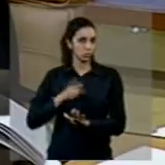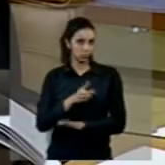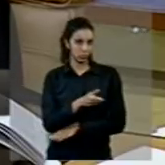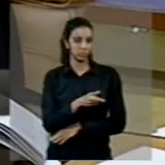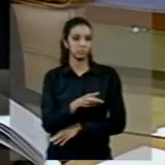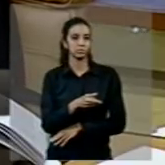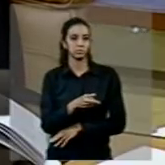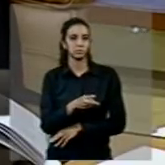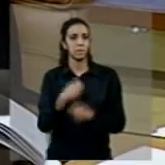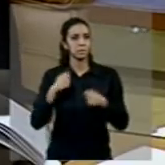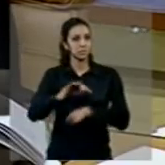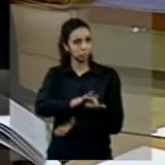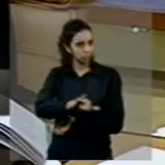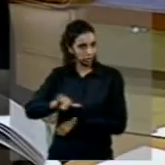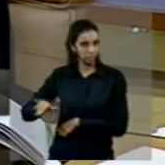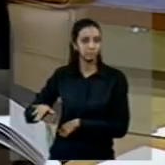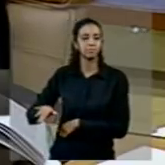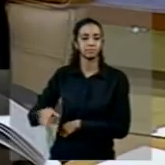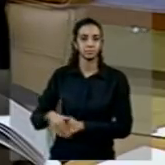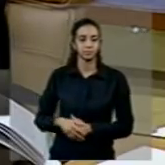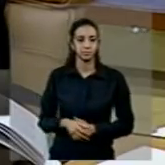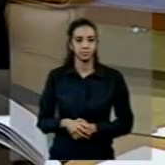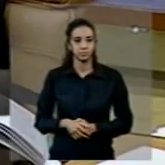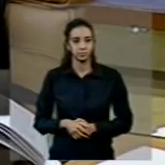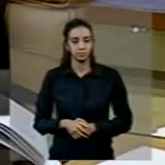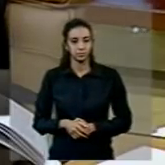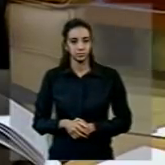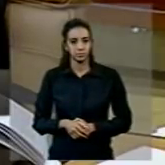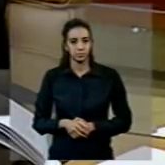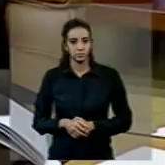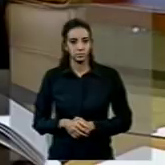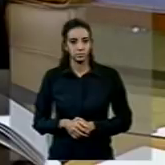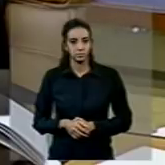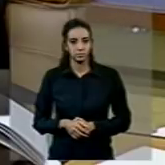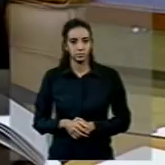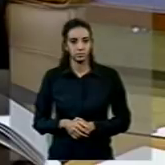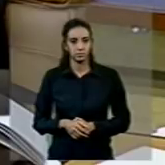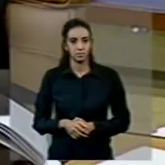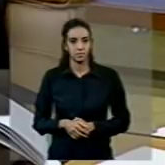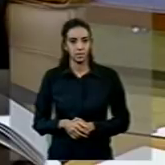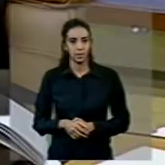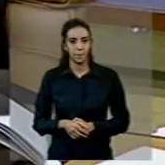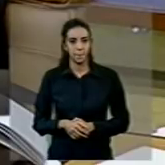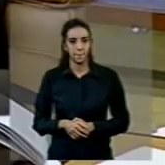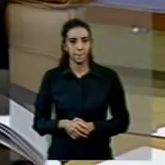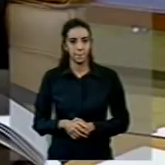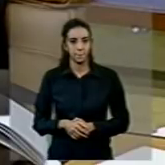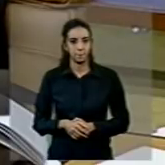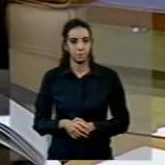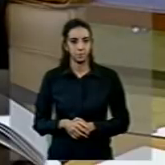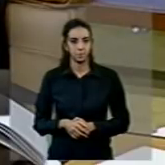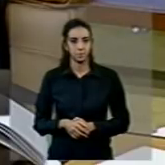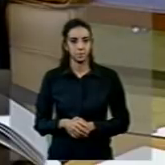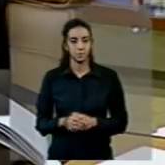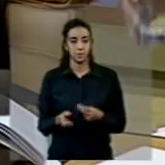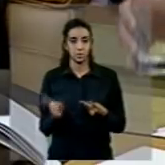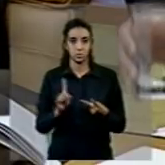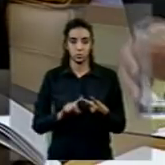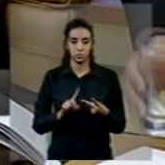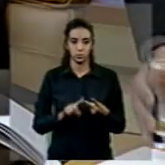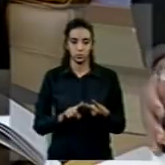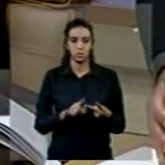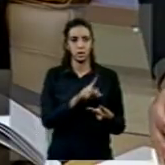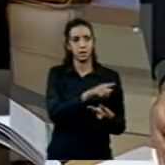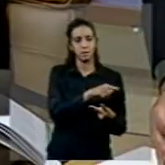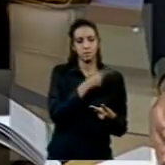sejam escoimados do sistema. A segunda alegação de que haveria desobediência ao